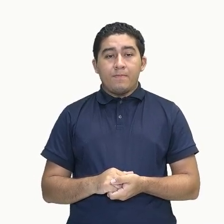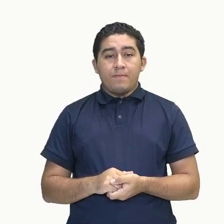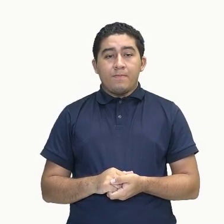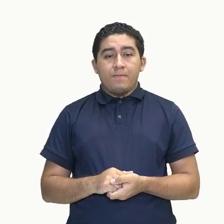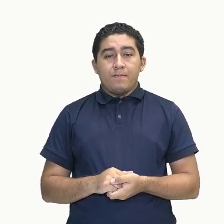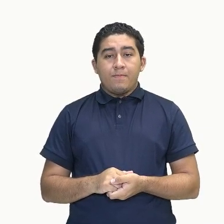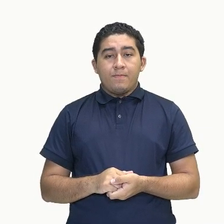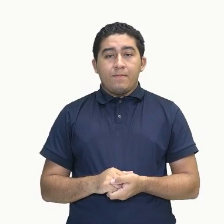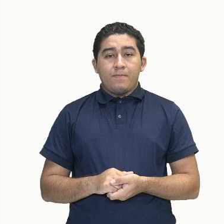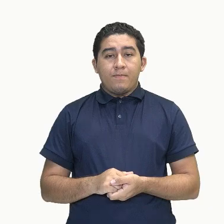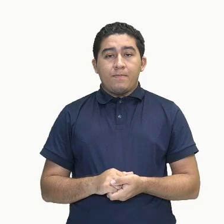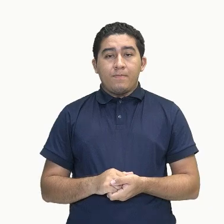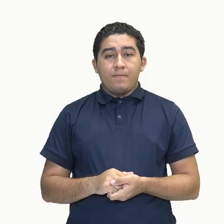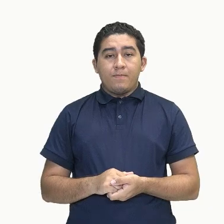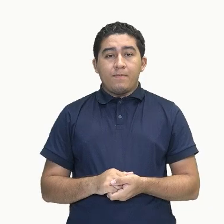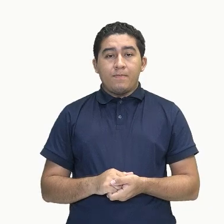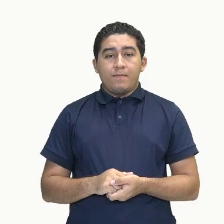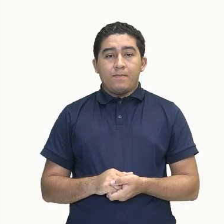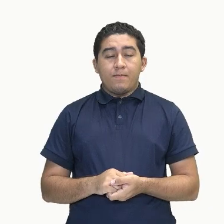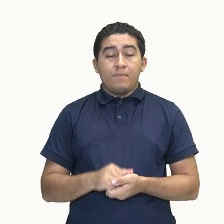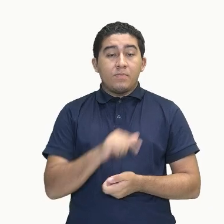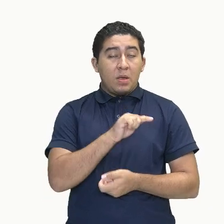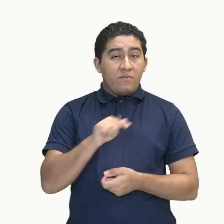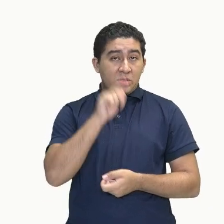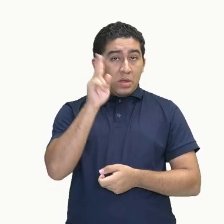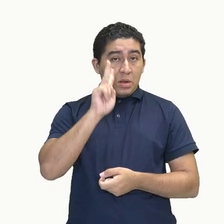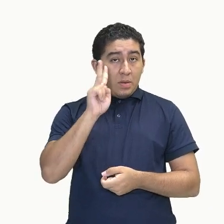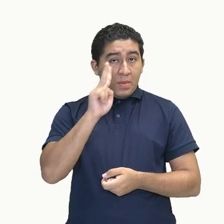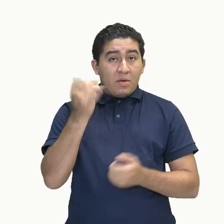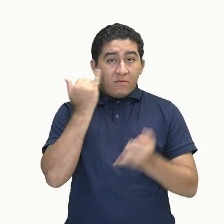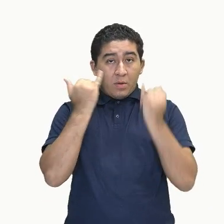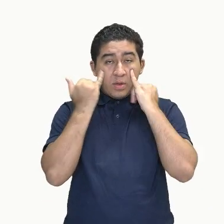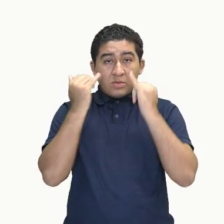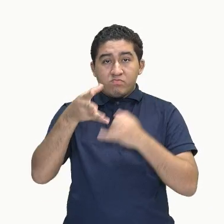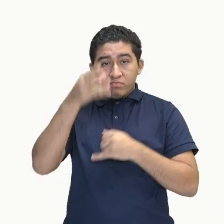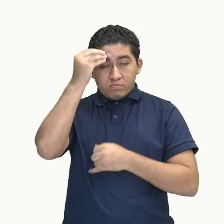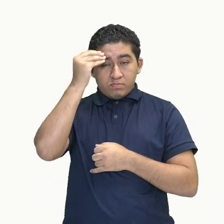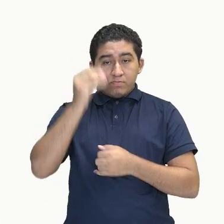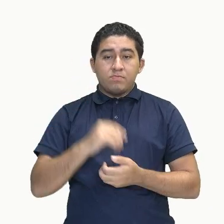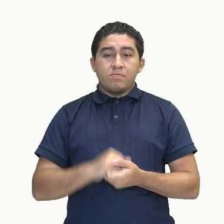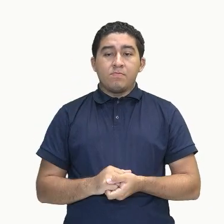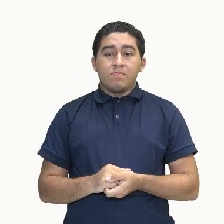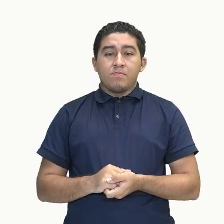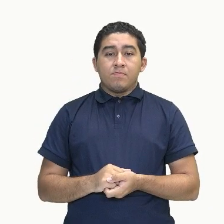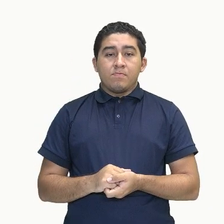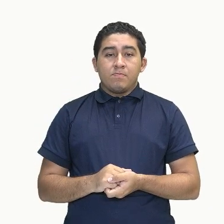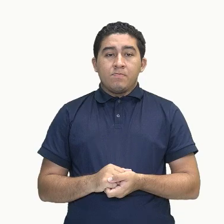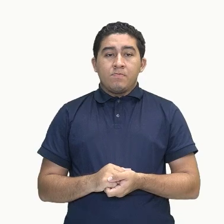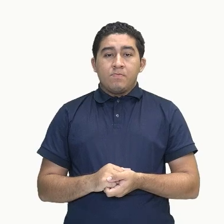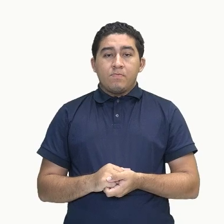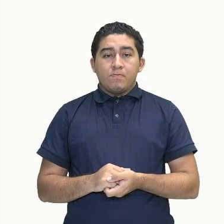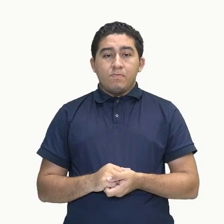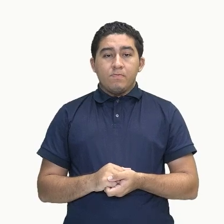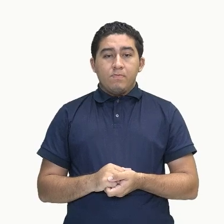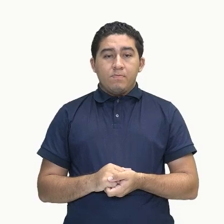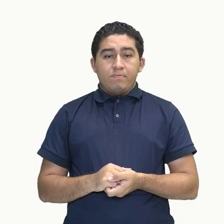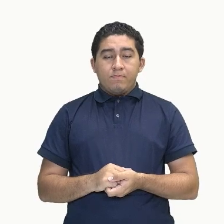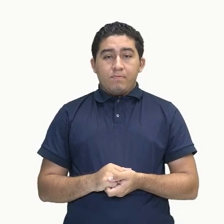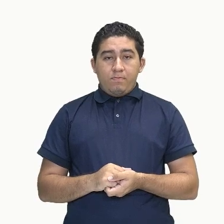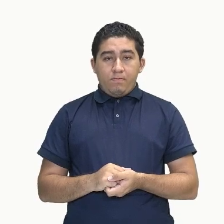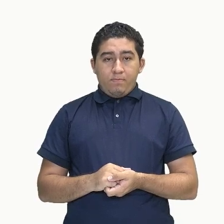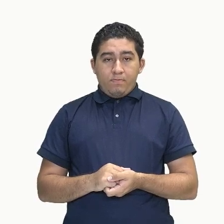longitudes, tá bom? Para vocês aí relembrarem e fixar essas informações. No mapa, nós vamos observar